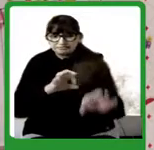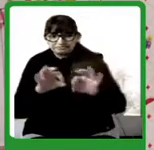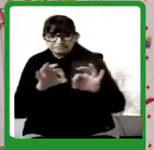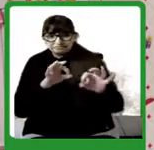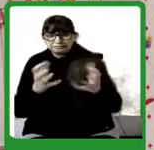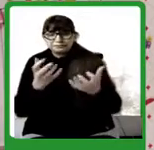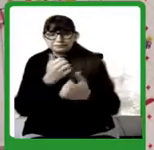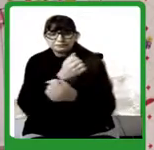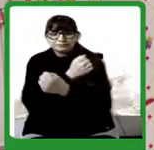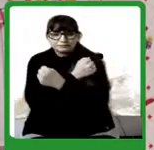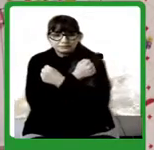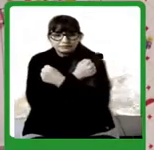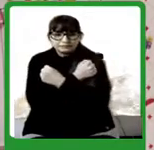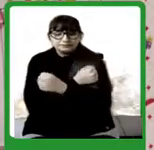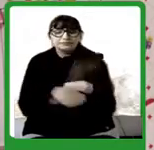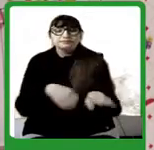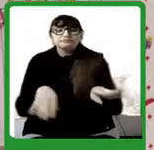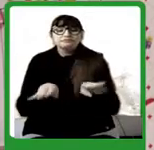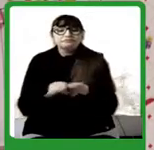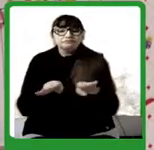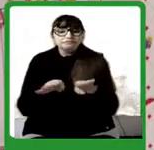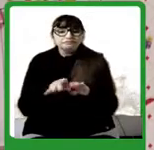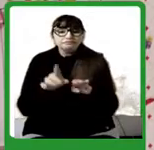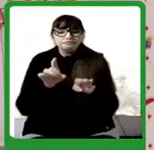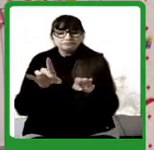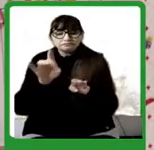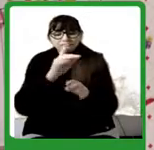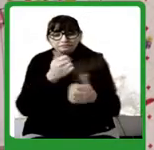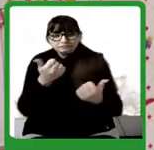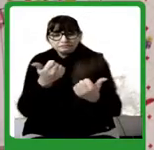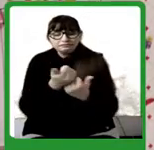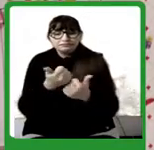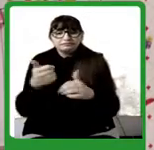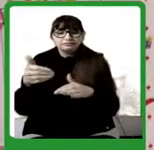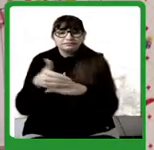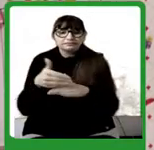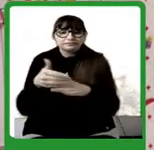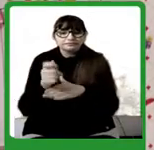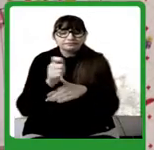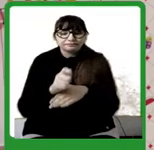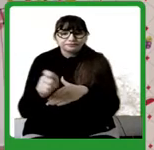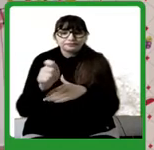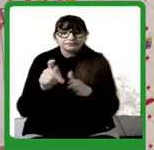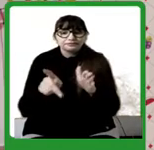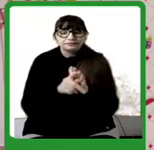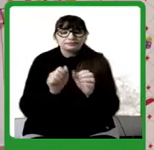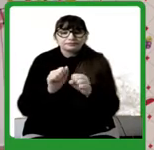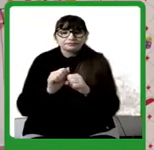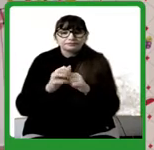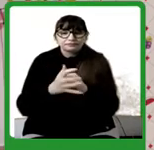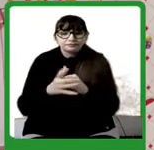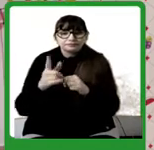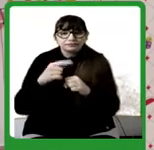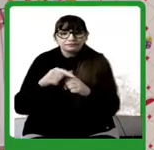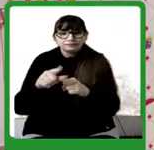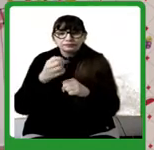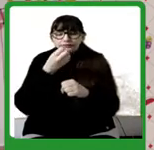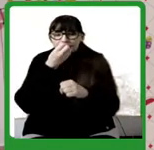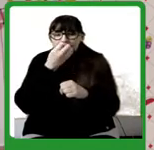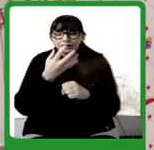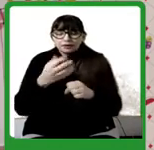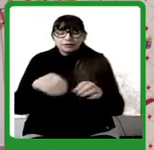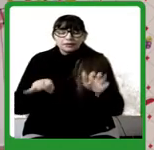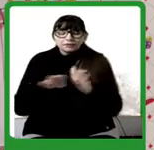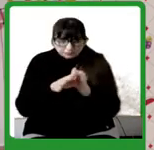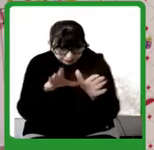também para todos os colaboradores de todo o Sicredi Alto Uruguai, gente. Vocês são uns amor.